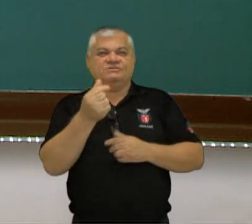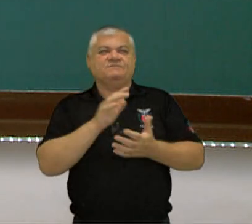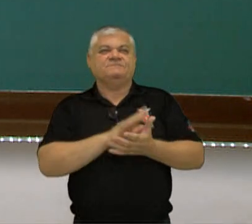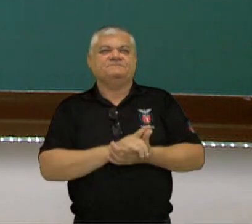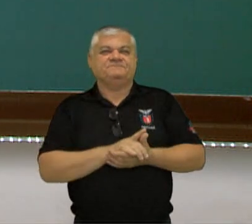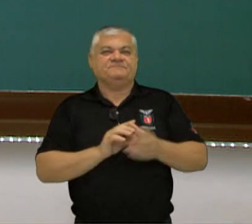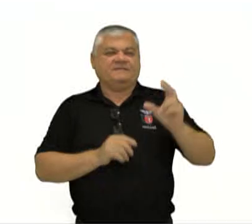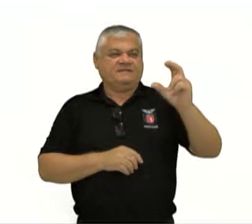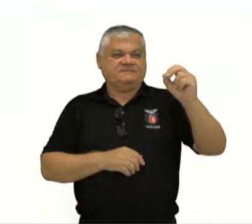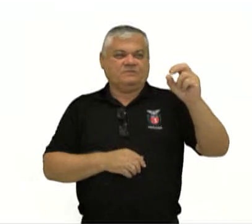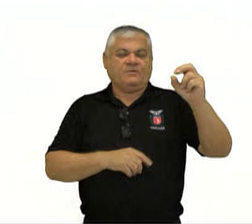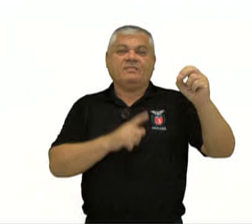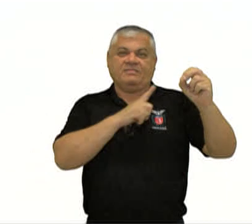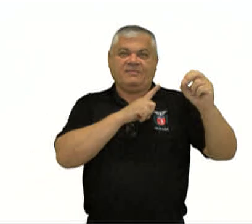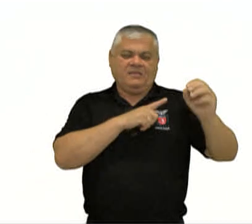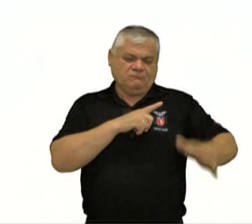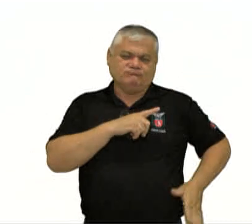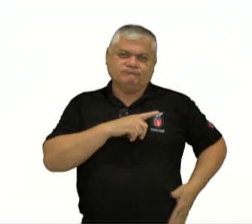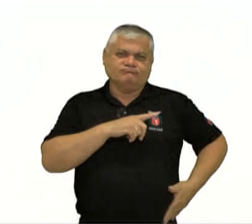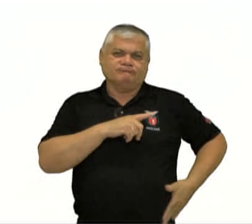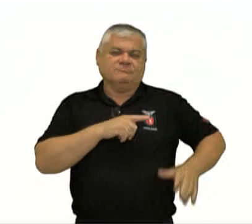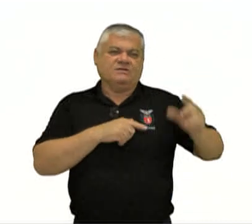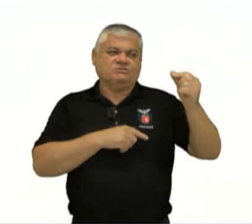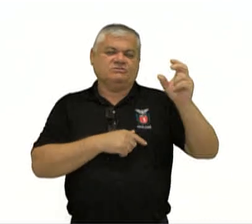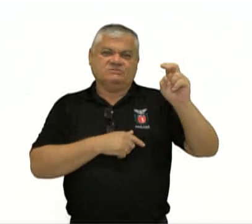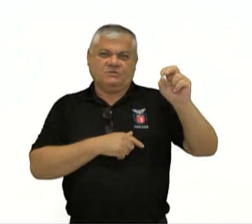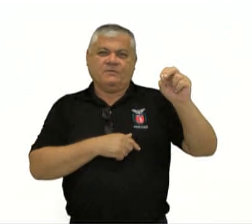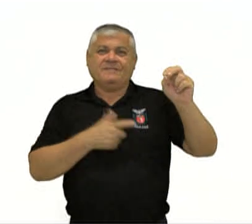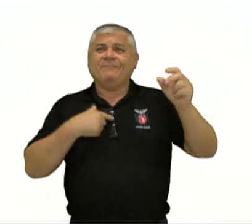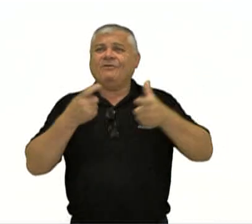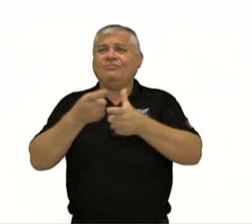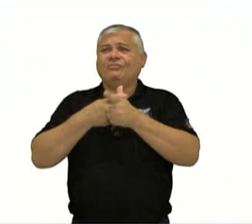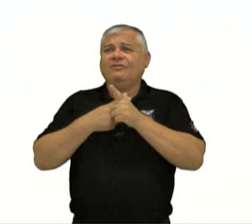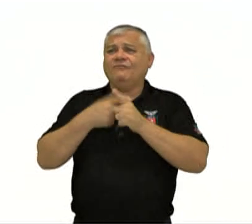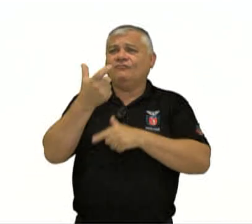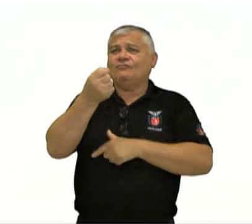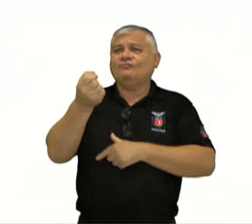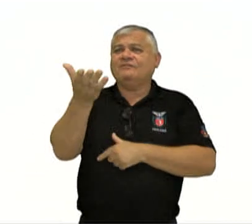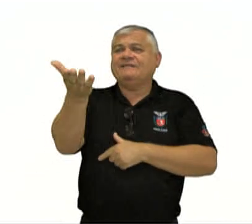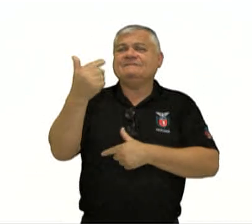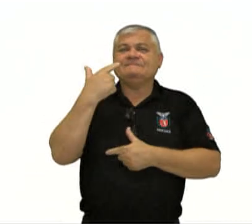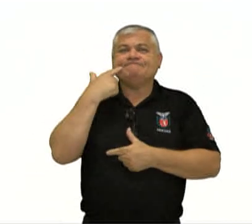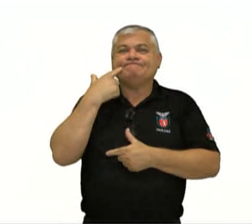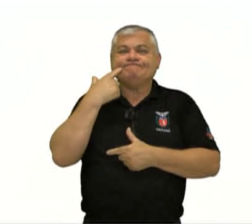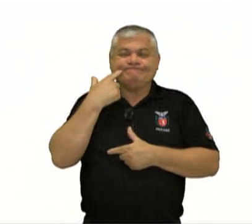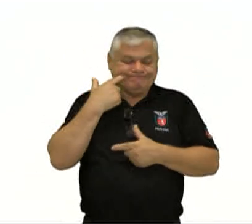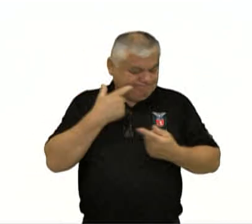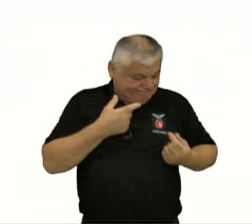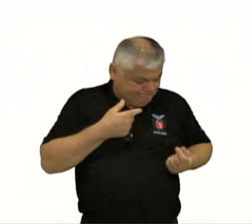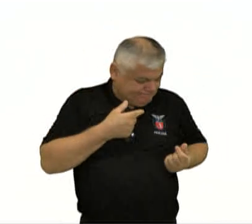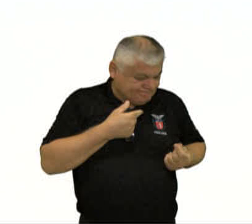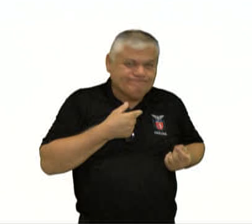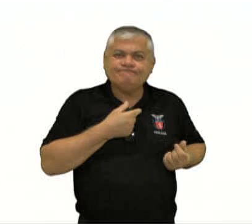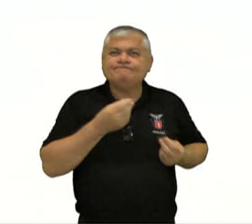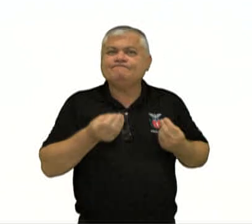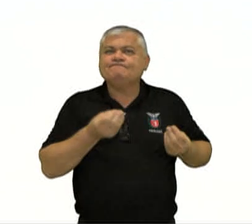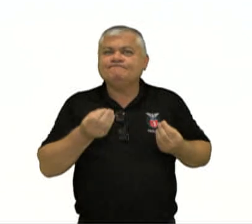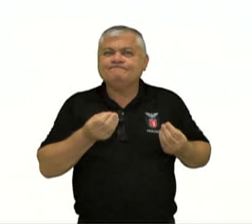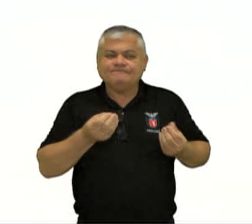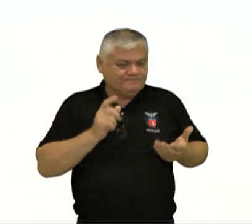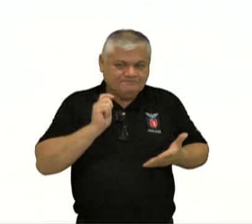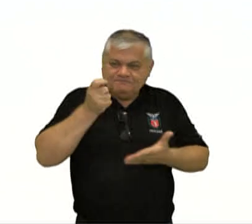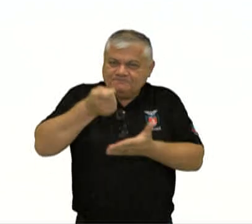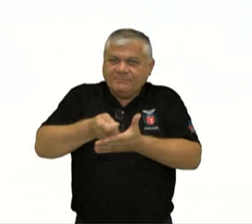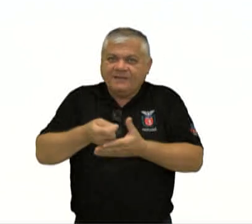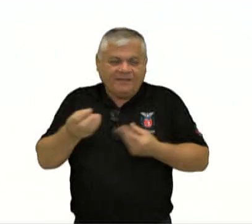tenho 50 reais no meu bolso, mas eu estou devendo 200 reais para você. E agora, qual vai ser a minha situação no final